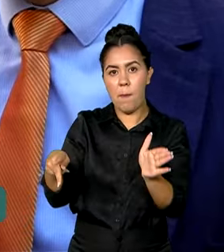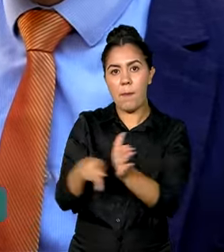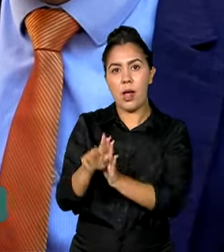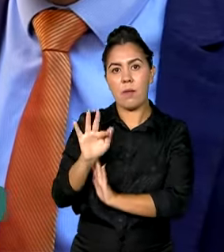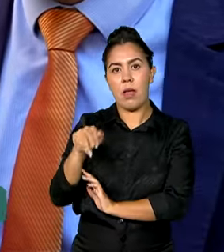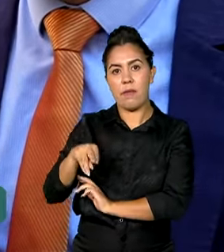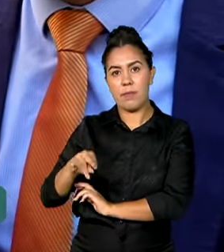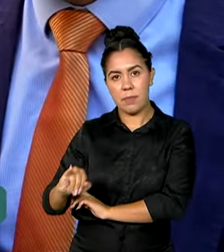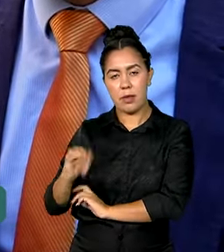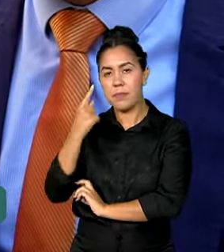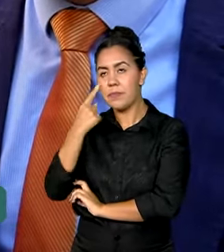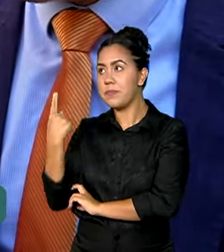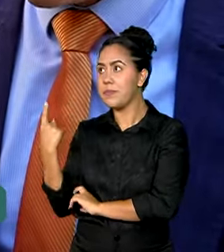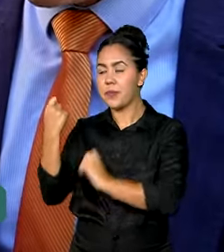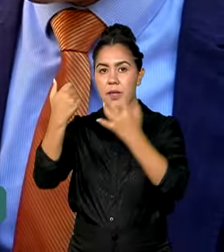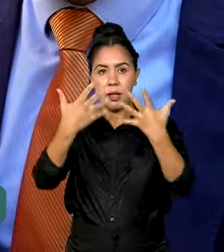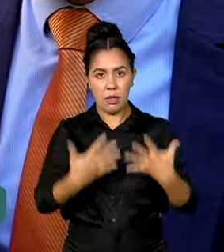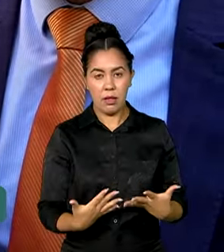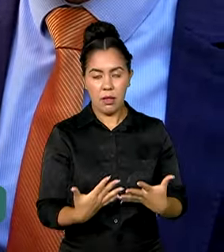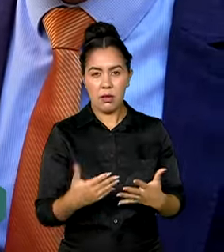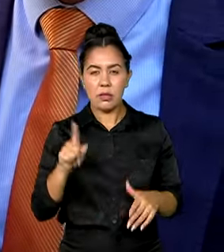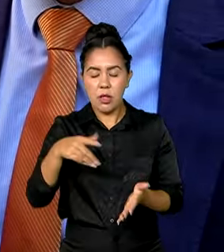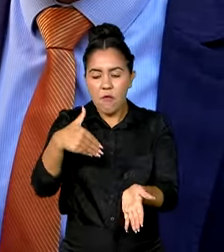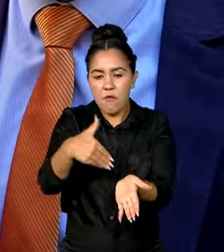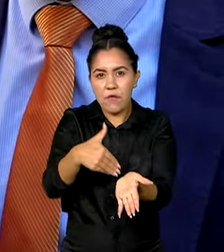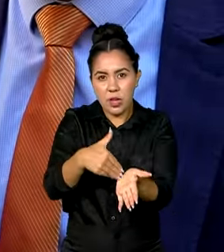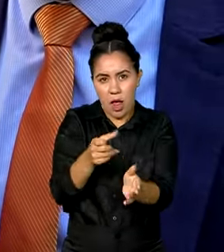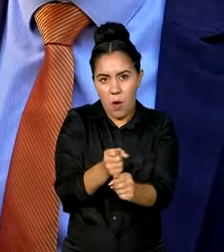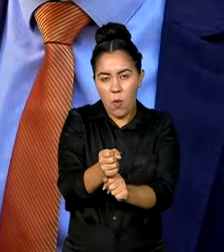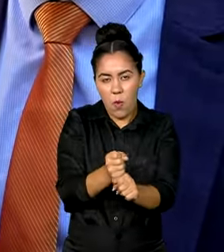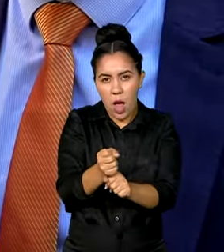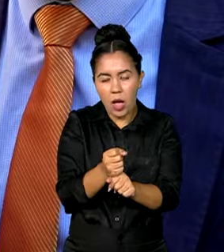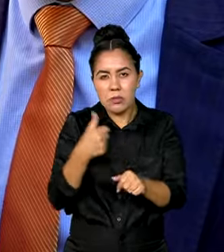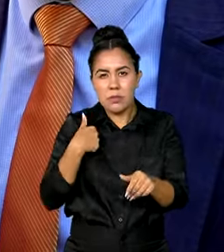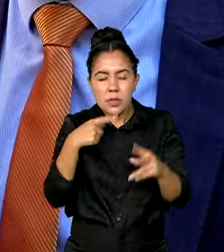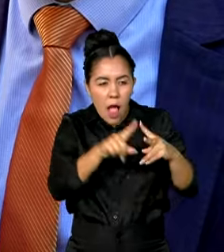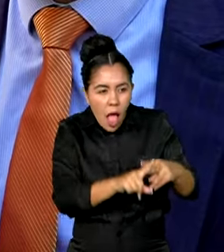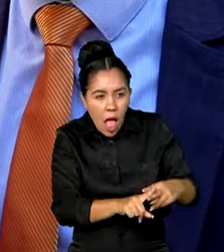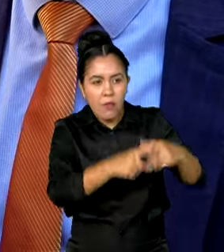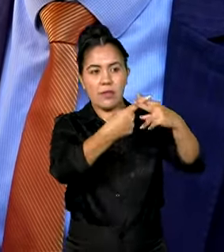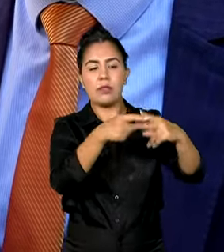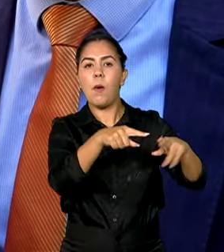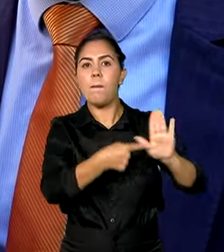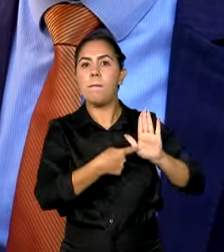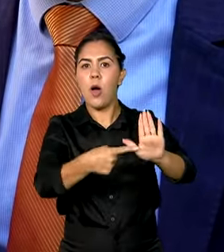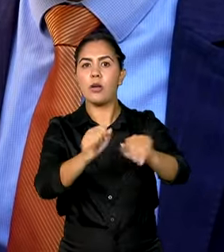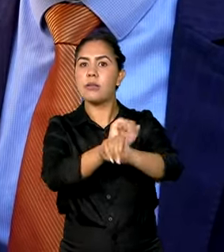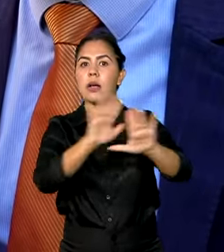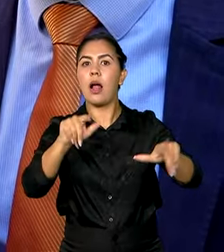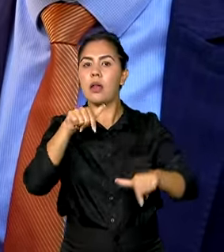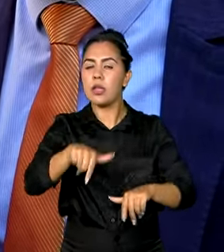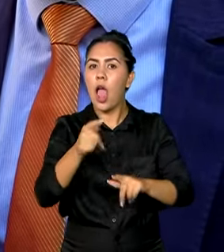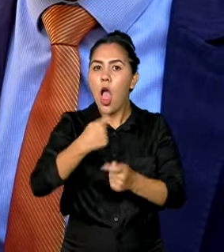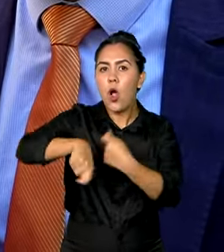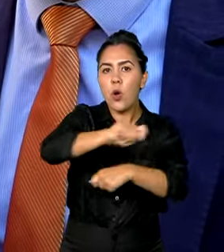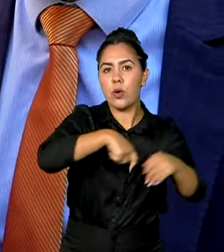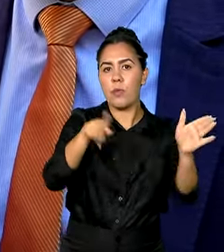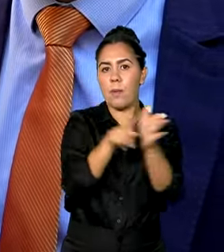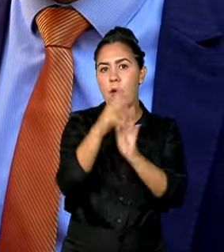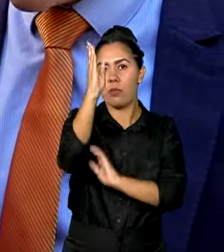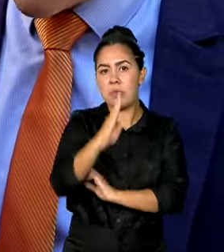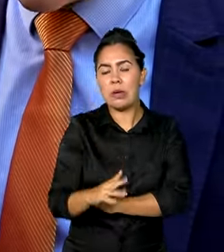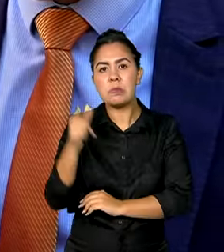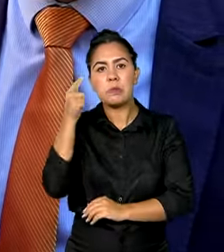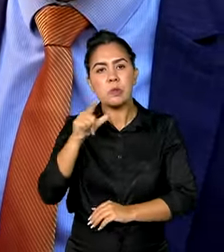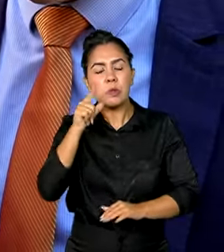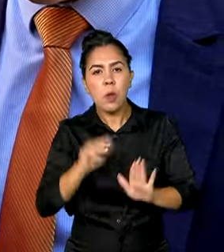Essa revisão, já no fim do ano, né, que demonstra que a economia brasileira está crescendo com uma inflação